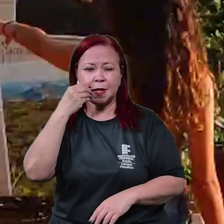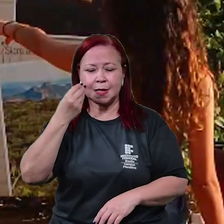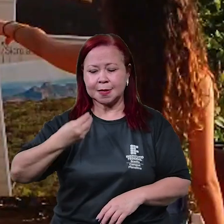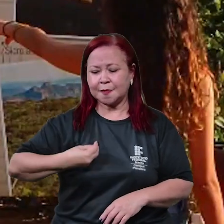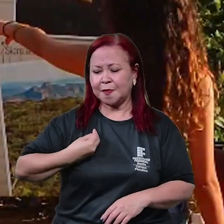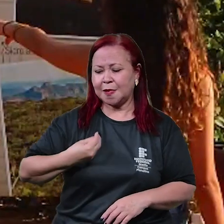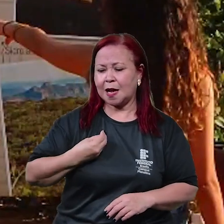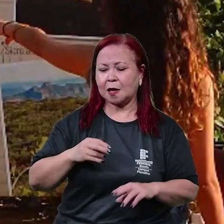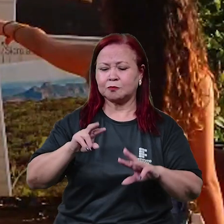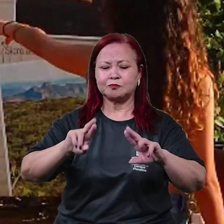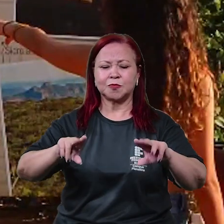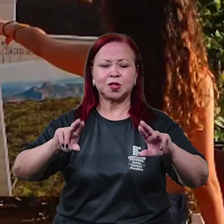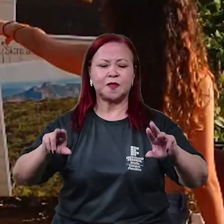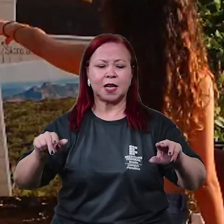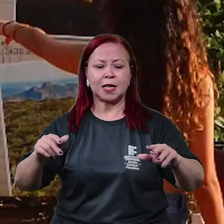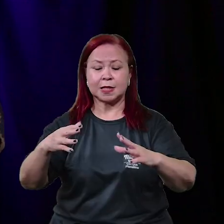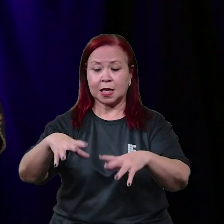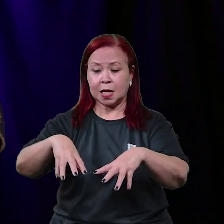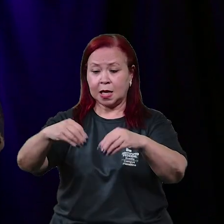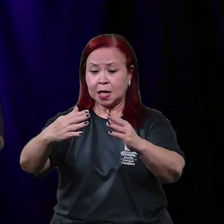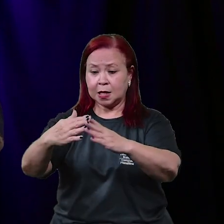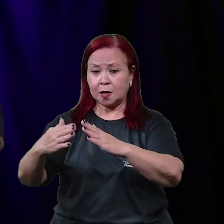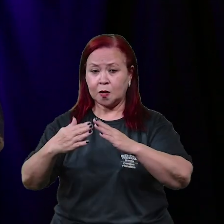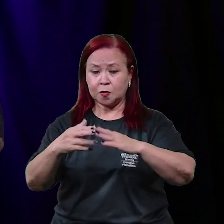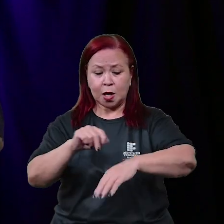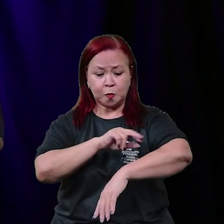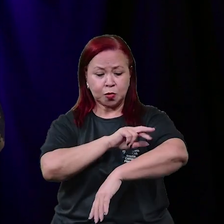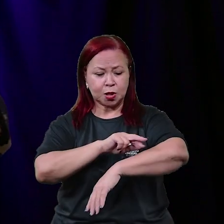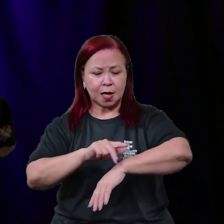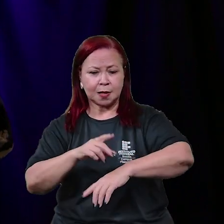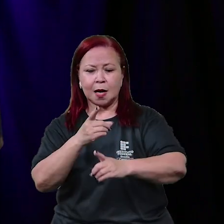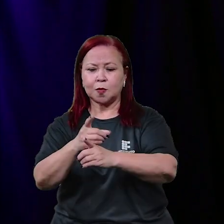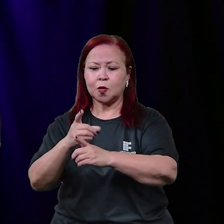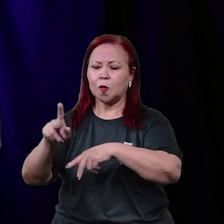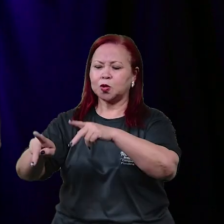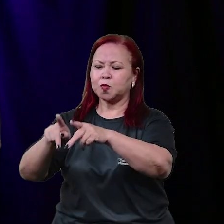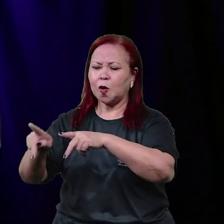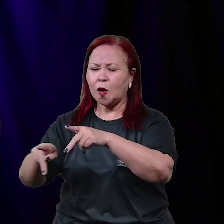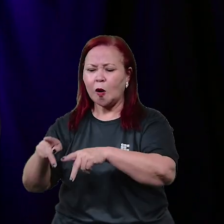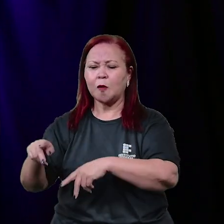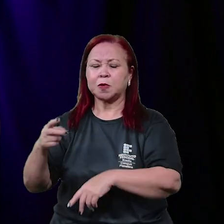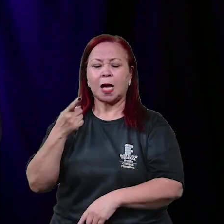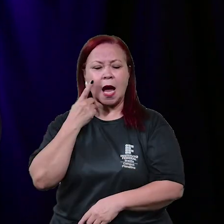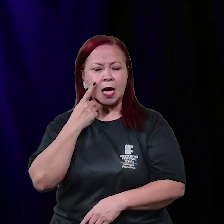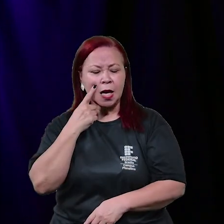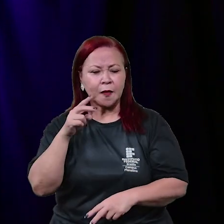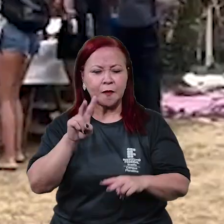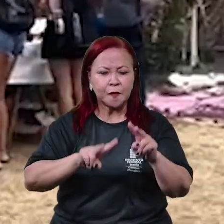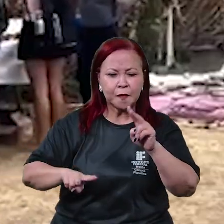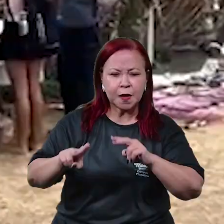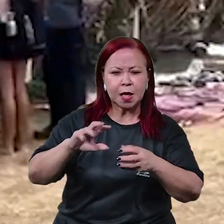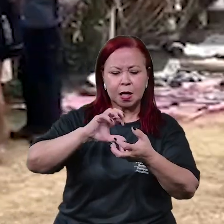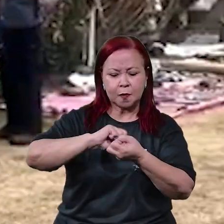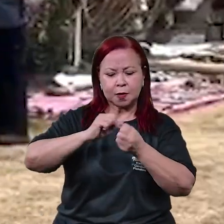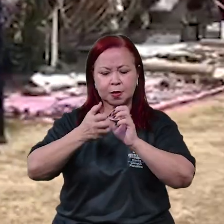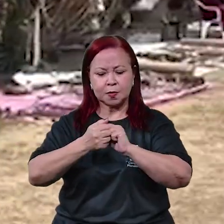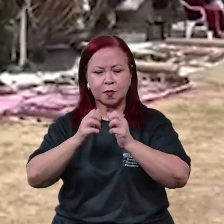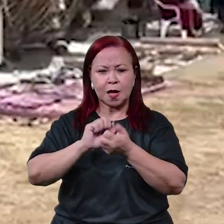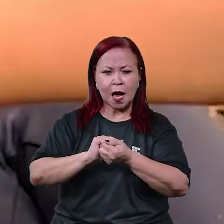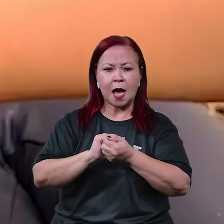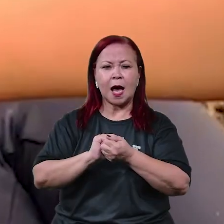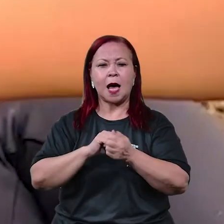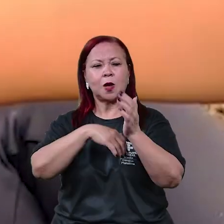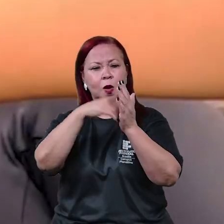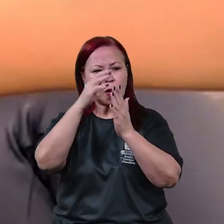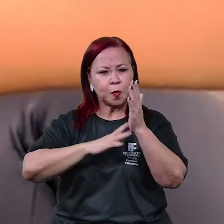experiência, elas vivenciavam, né, algo distinto. Né? Na Aldeia Multiétnica era um encontro de povos, então elas viram artesanatos,